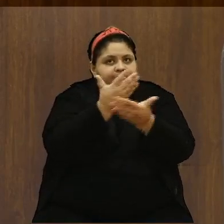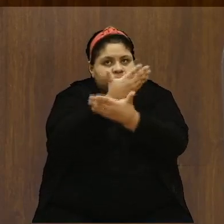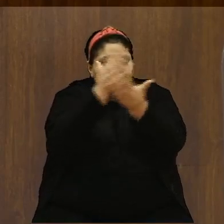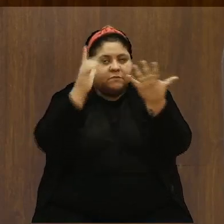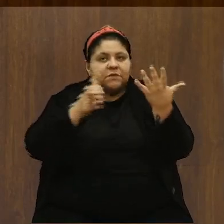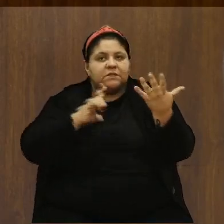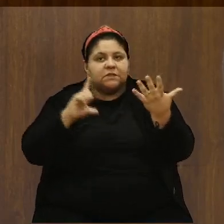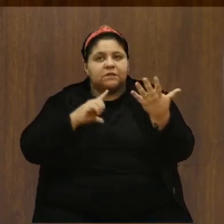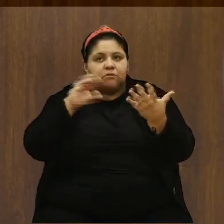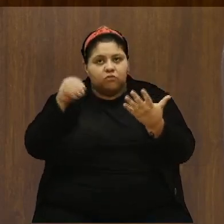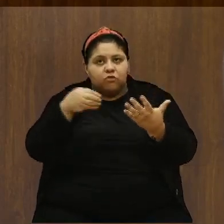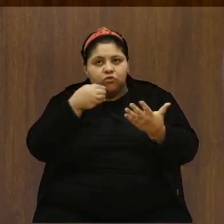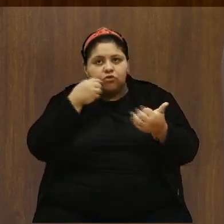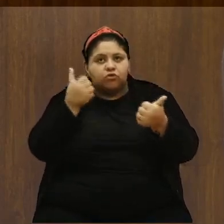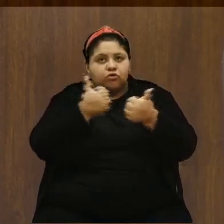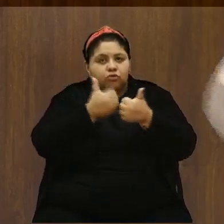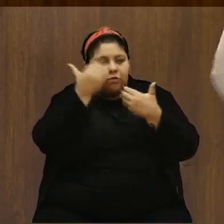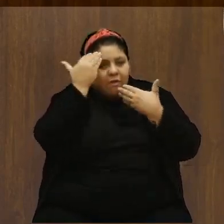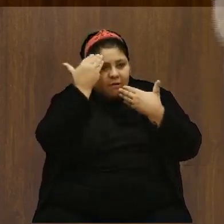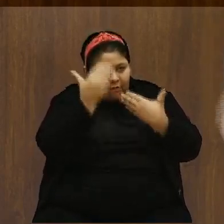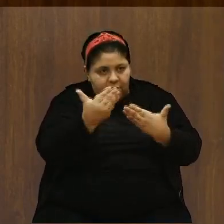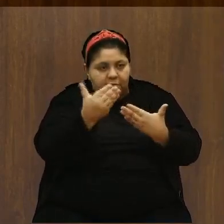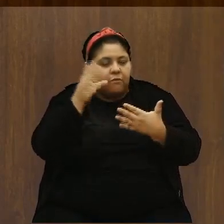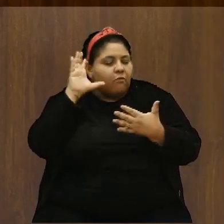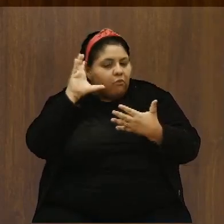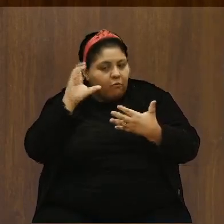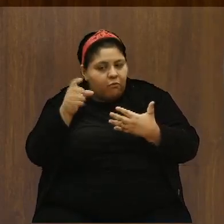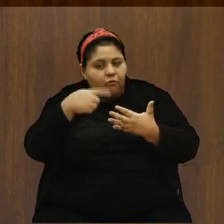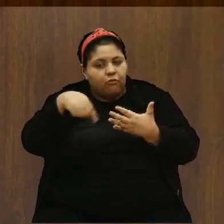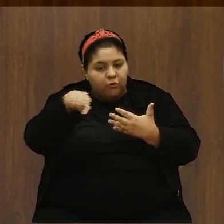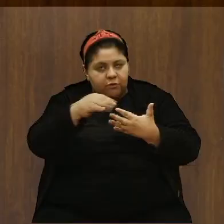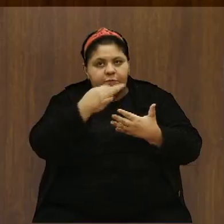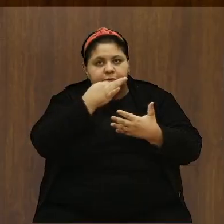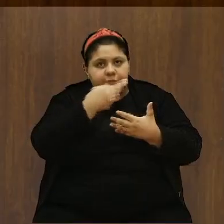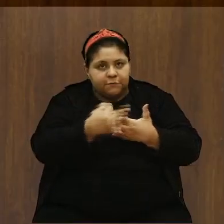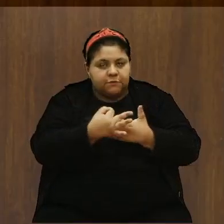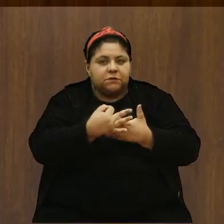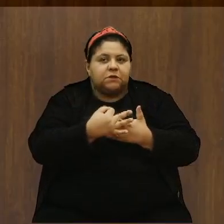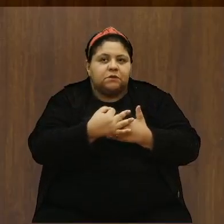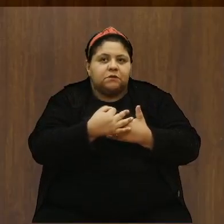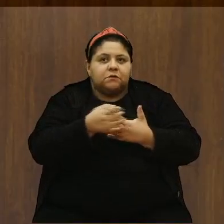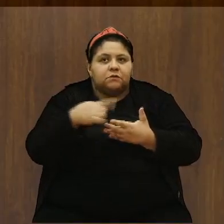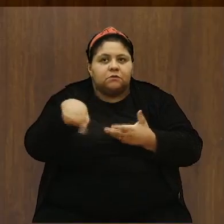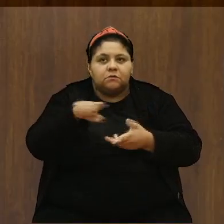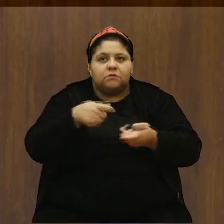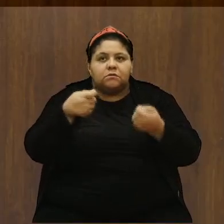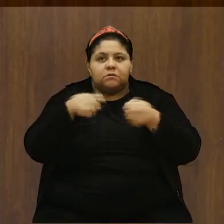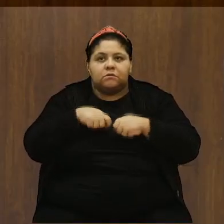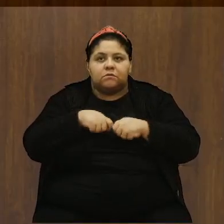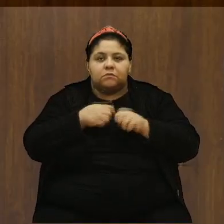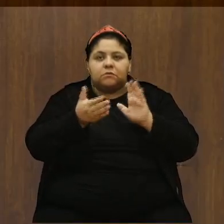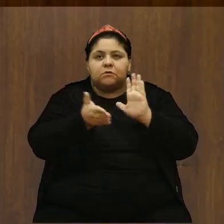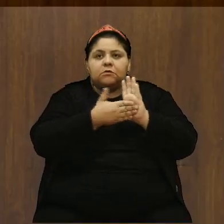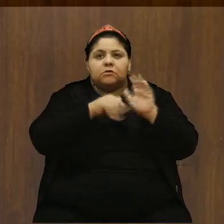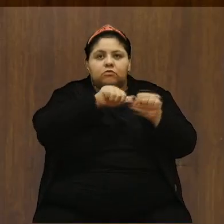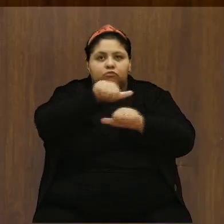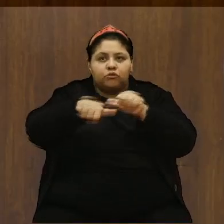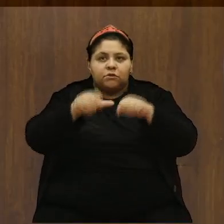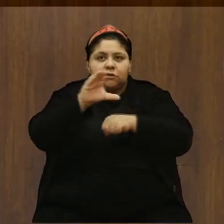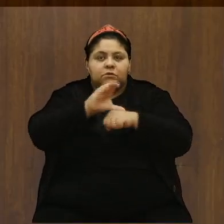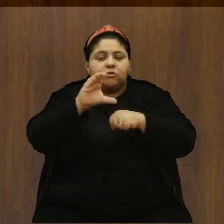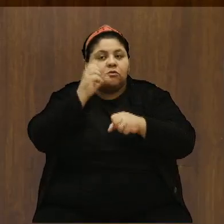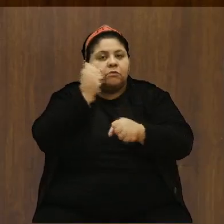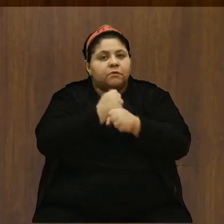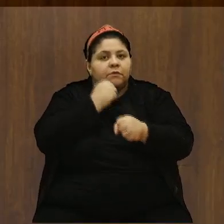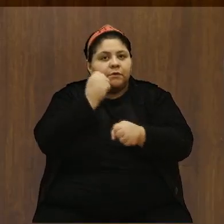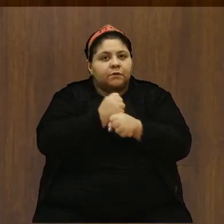estar comigo, lhe agradeço profundamente por ter ouvido também o nosso lado, e nós precisamos promover uma alteração do Código de Obras. O Código